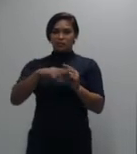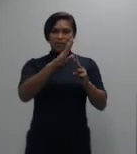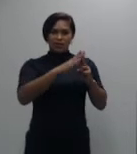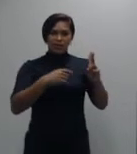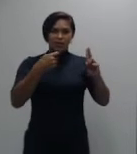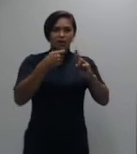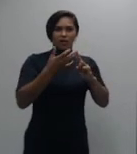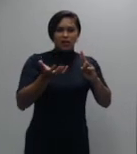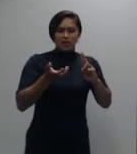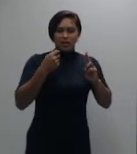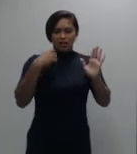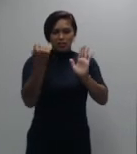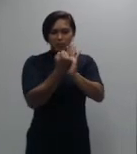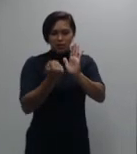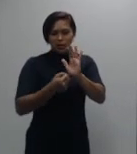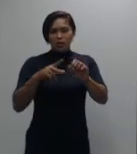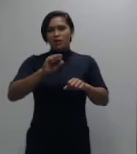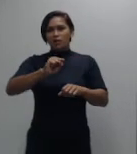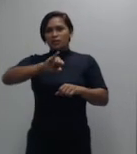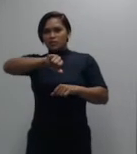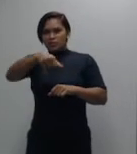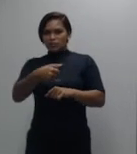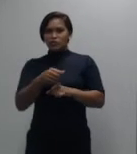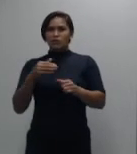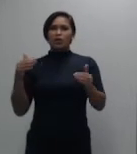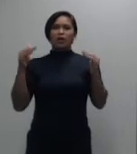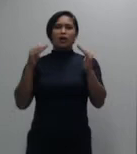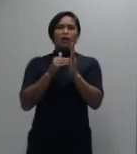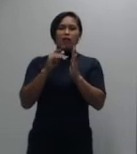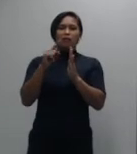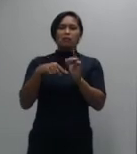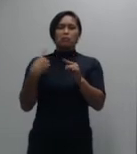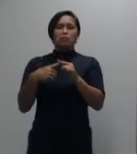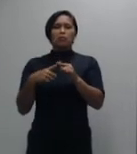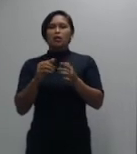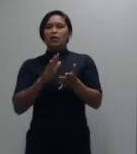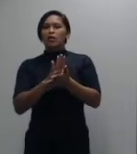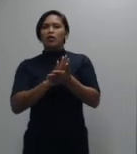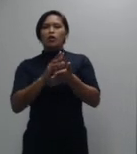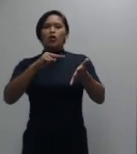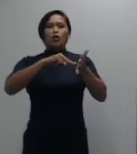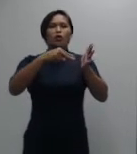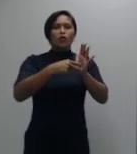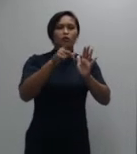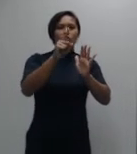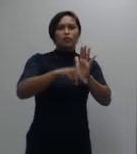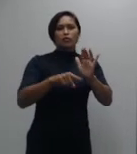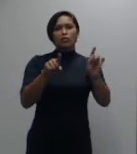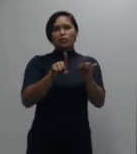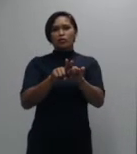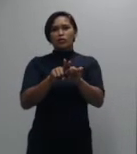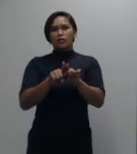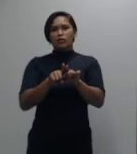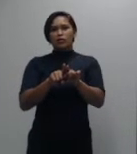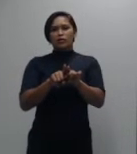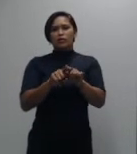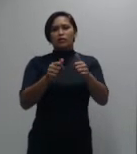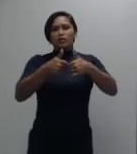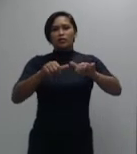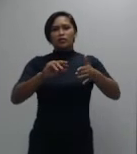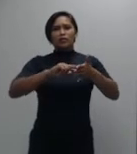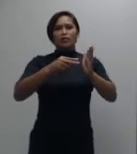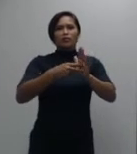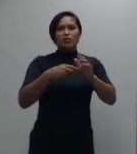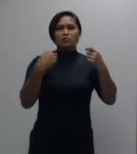pleiteie sua homologação pelo Superior Tribunal de Justiça atender os porque não está configurado o binômio não estará configurado o binômio